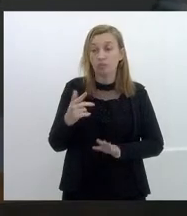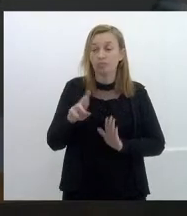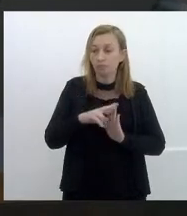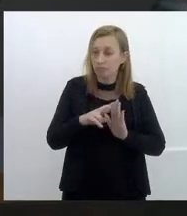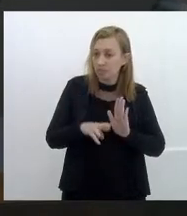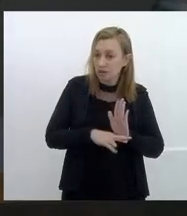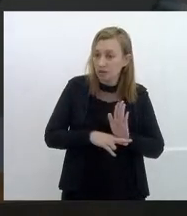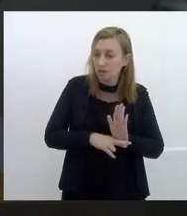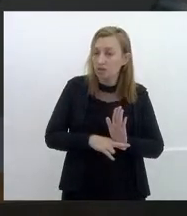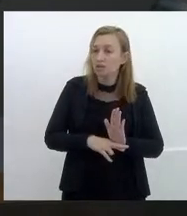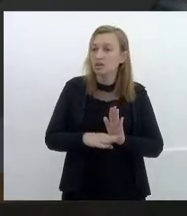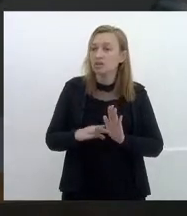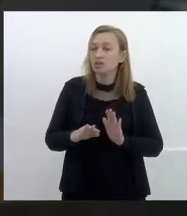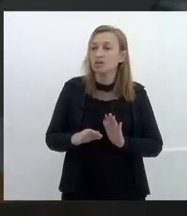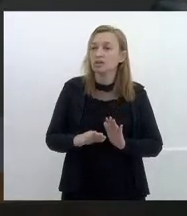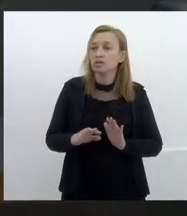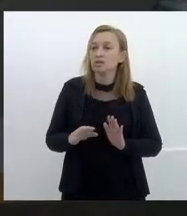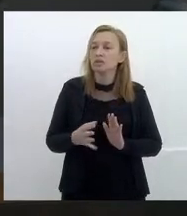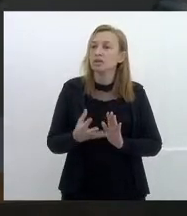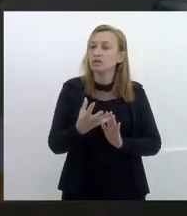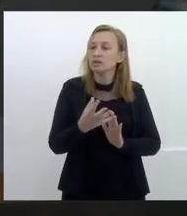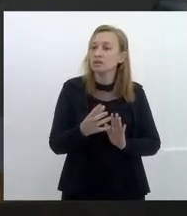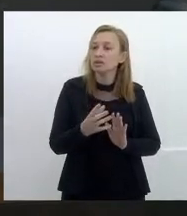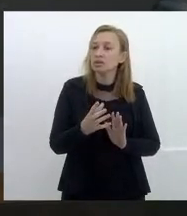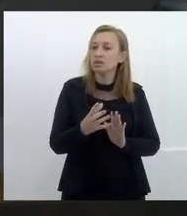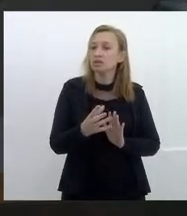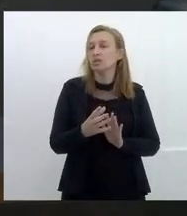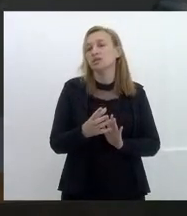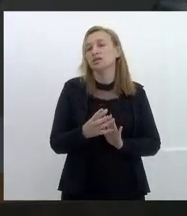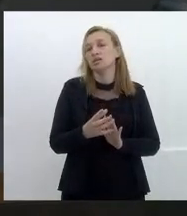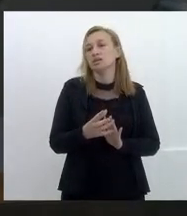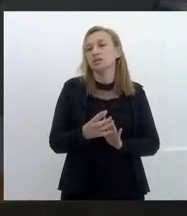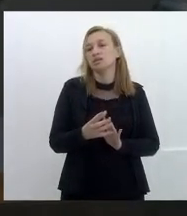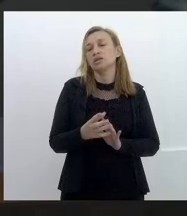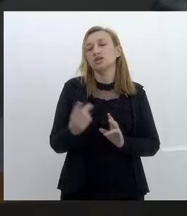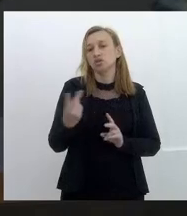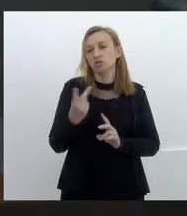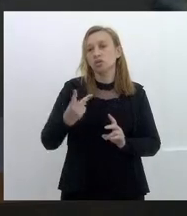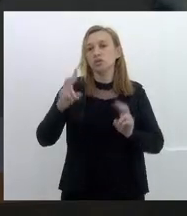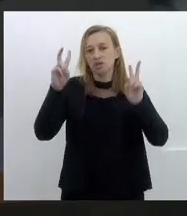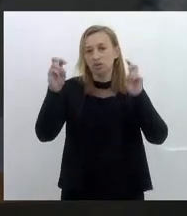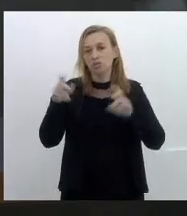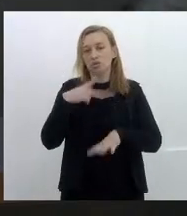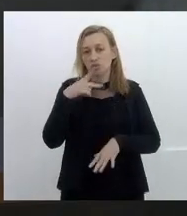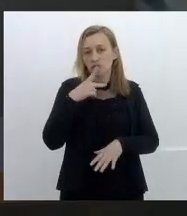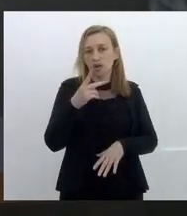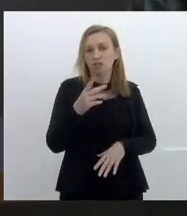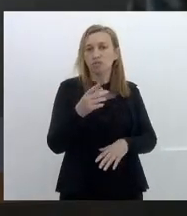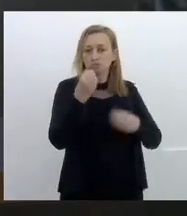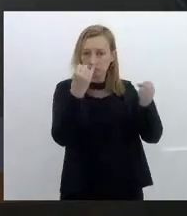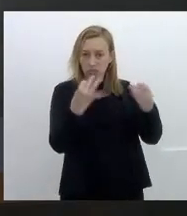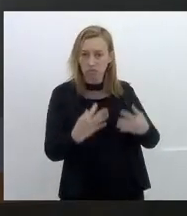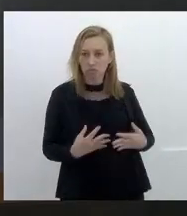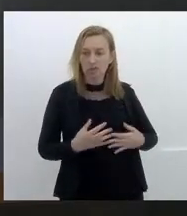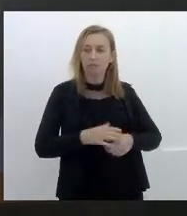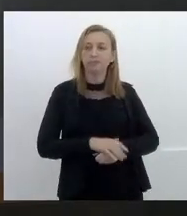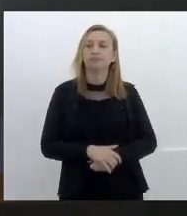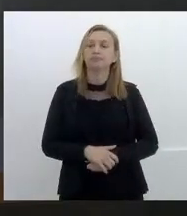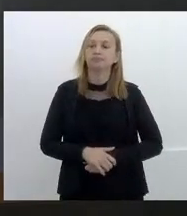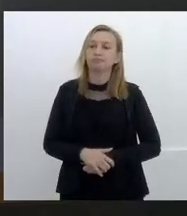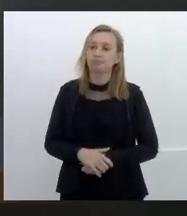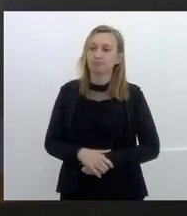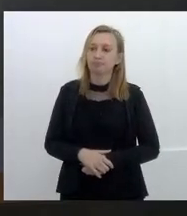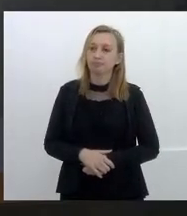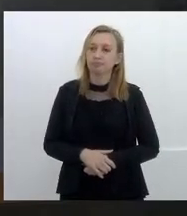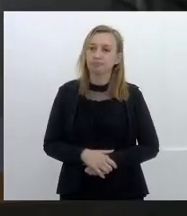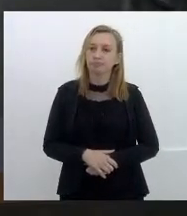ser absolutamente suprimidos essas duas que as corresponder levante professores explicar em um a